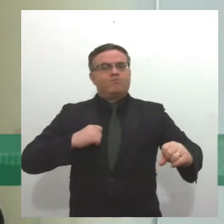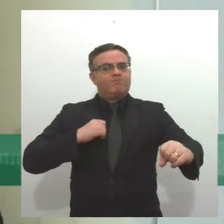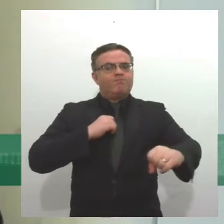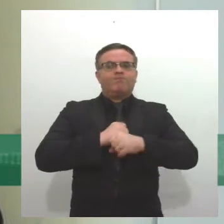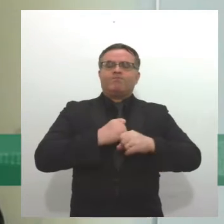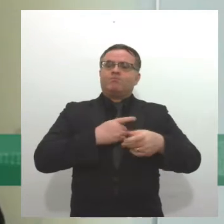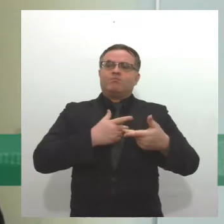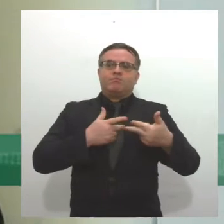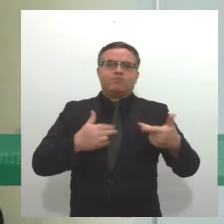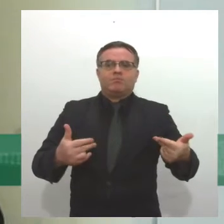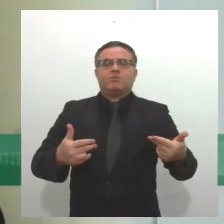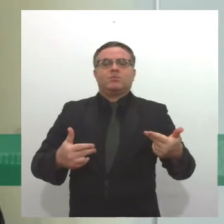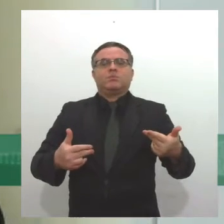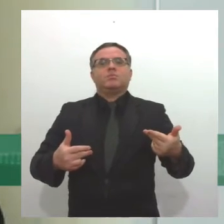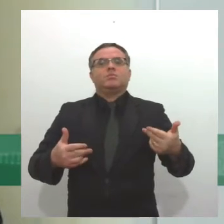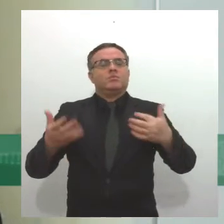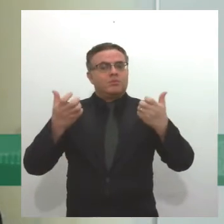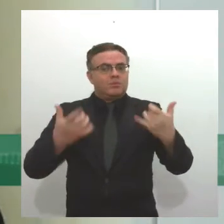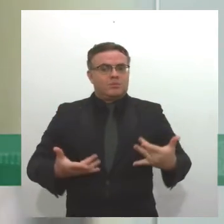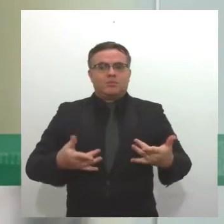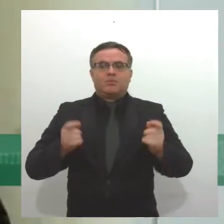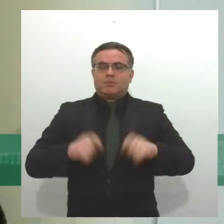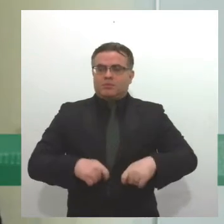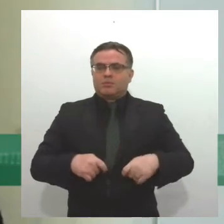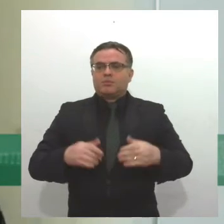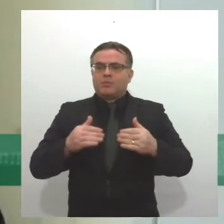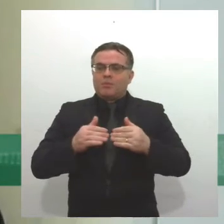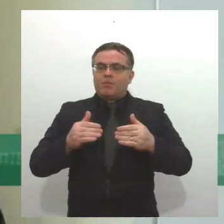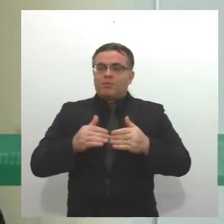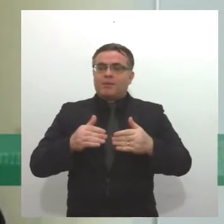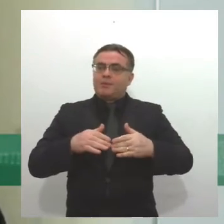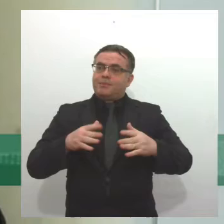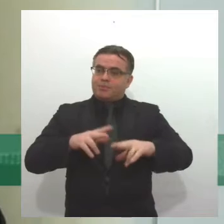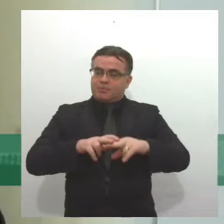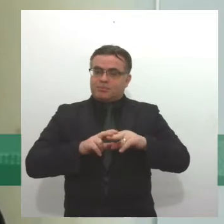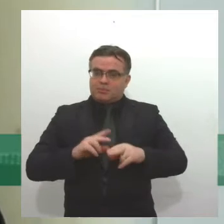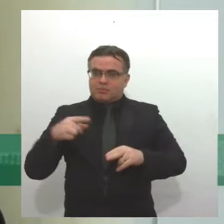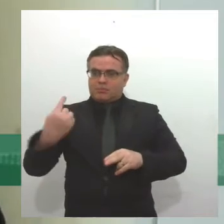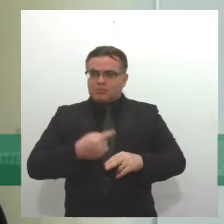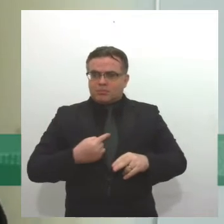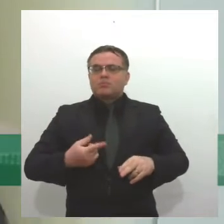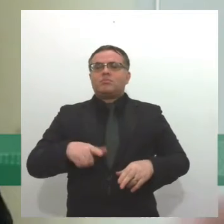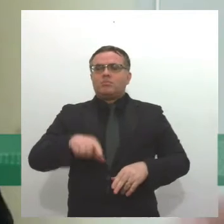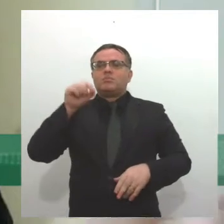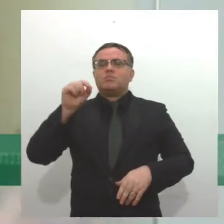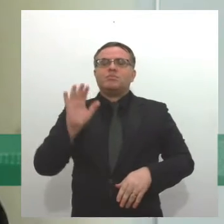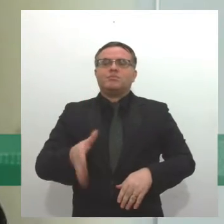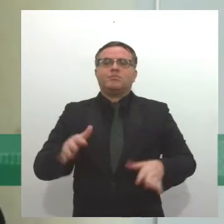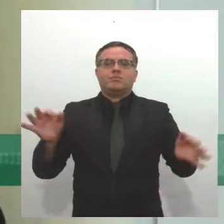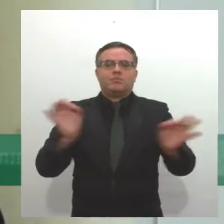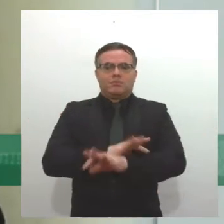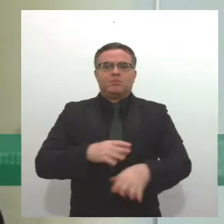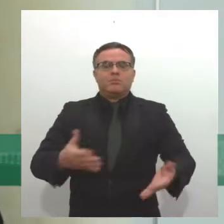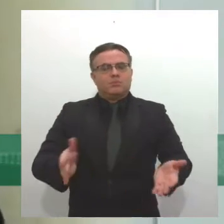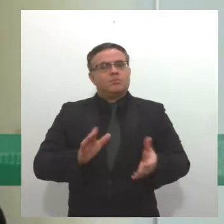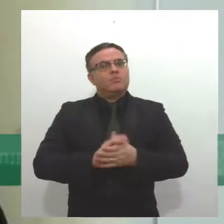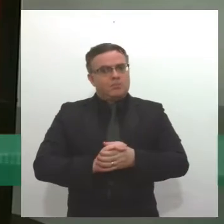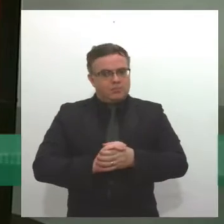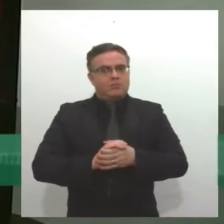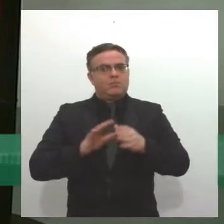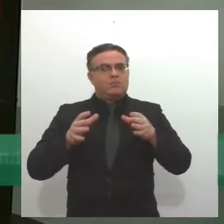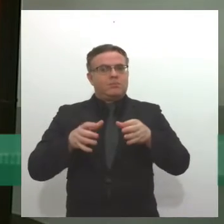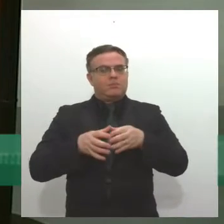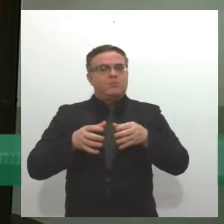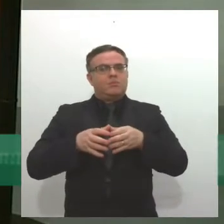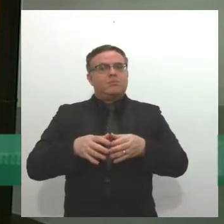entendia melhor em termos do nosso trabalho. Afinal, nós tomamos a decisão em conjunto na comissão especial e o plenário deliberou pela